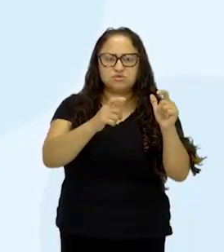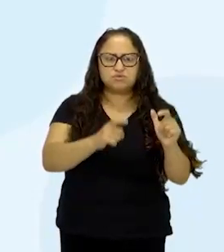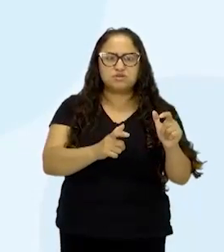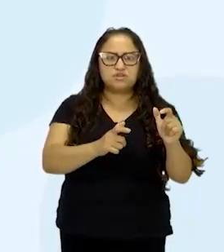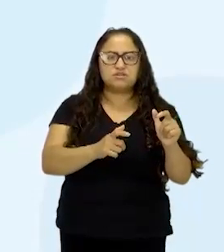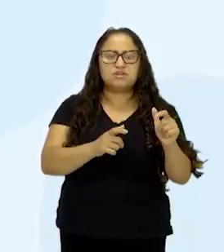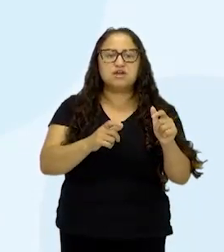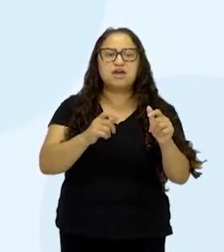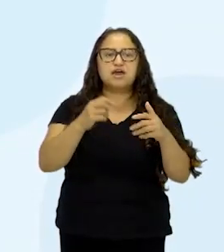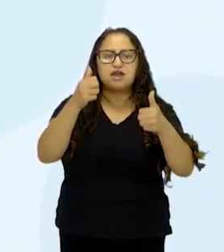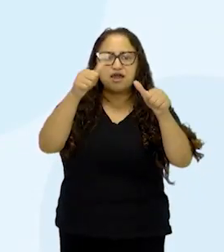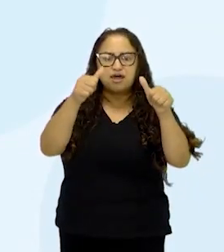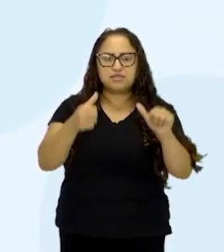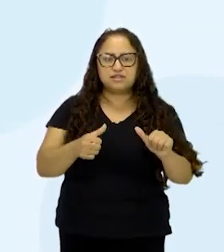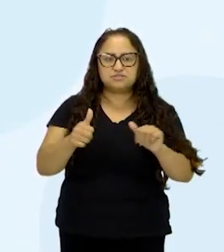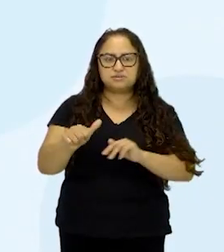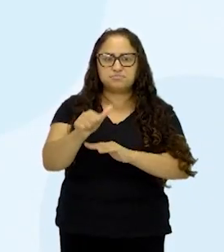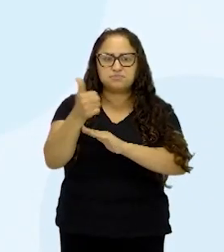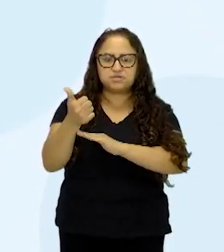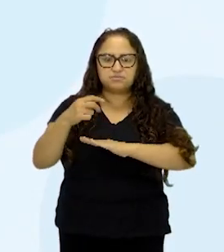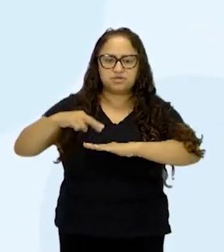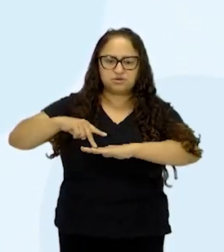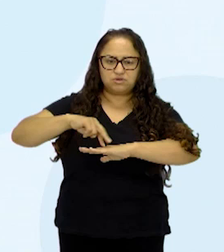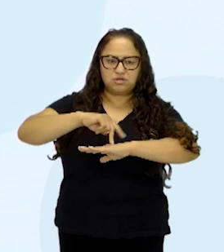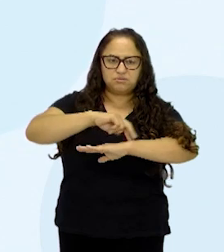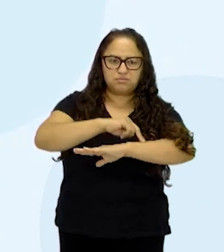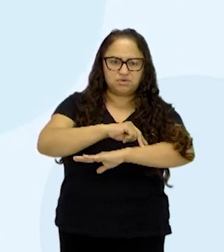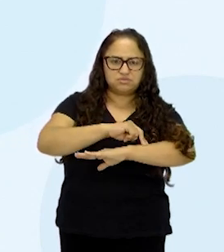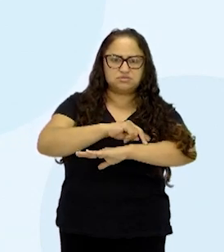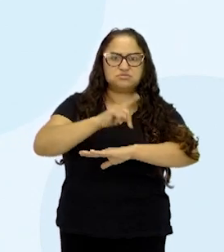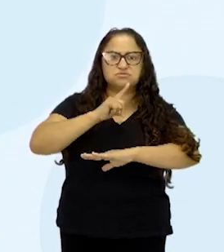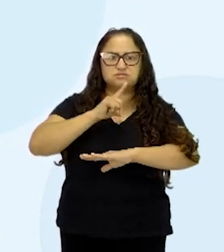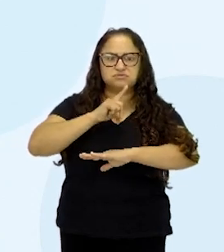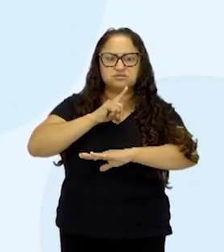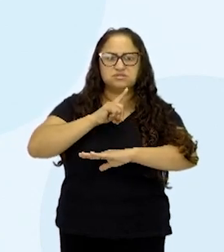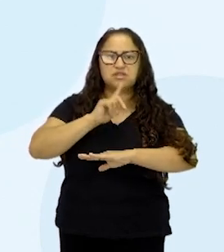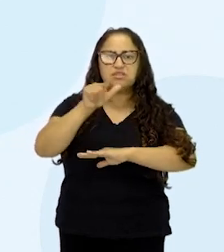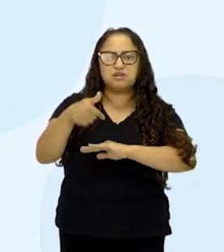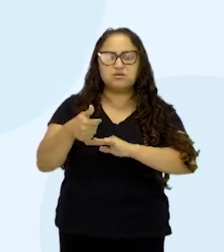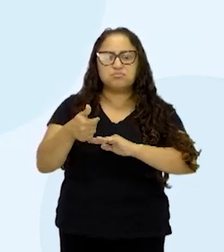duas análises. Primeiro a moda no modo do gráfico e depois na